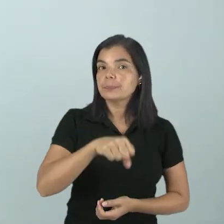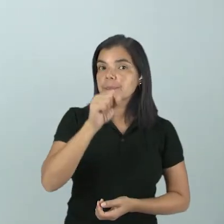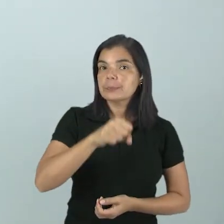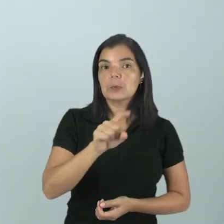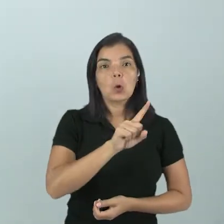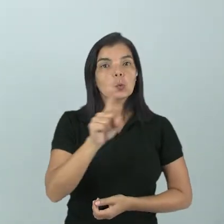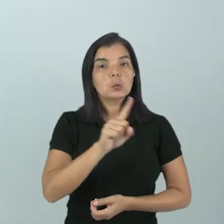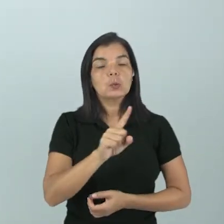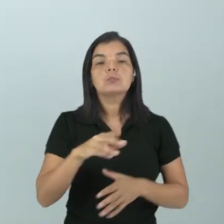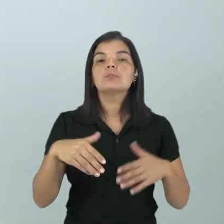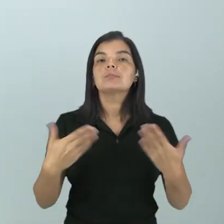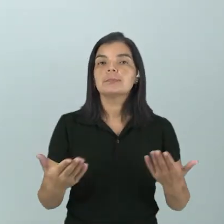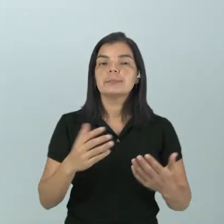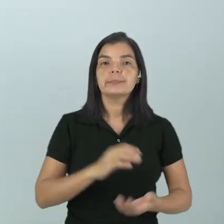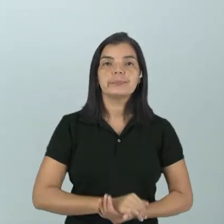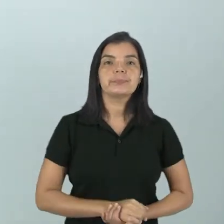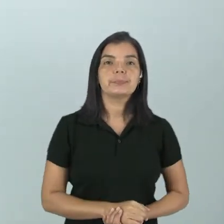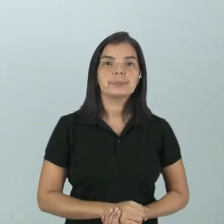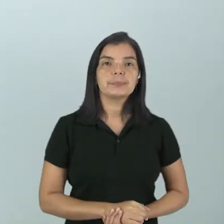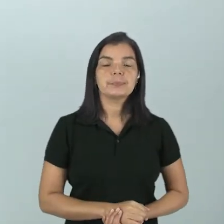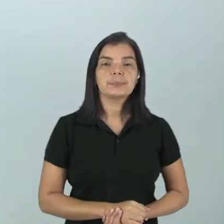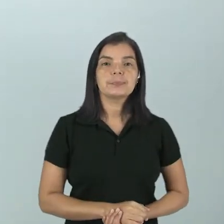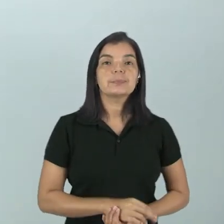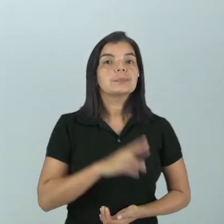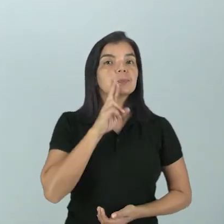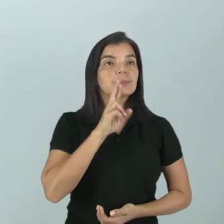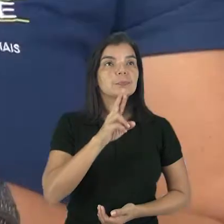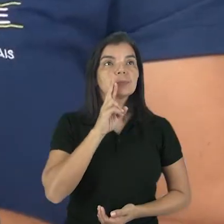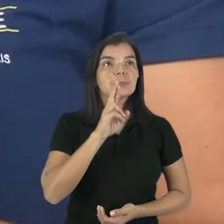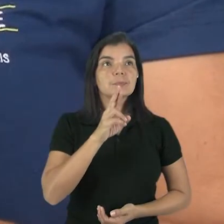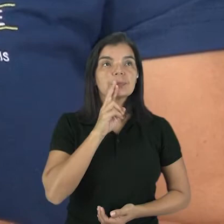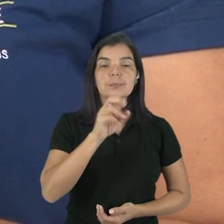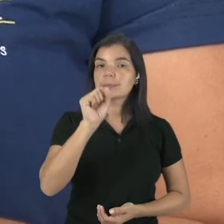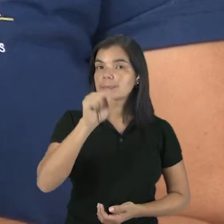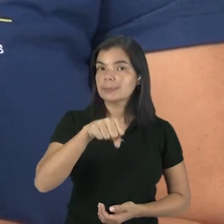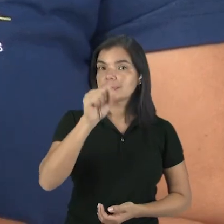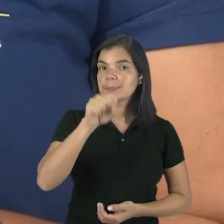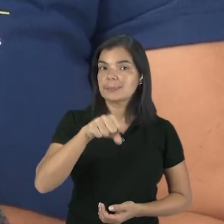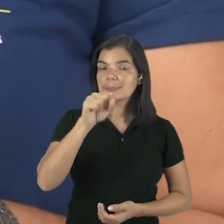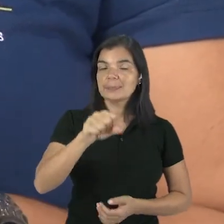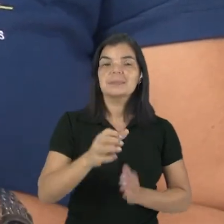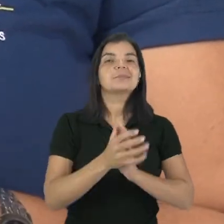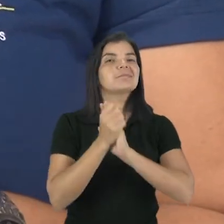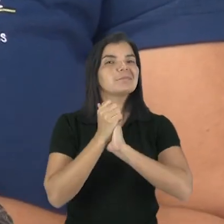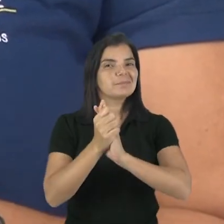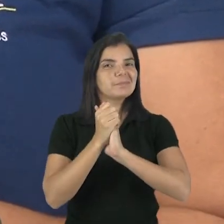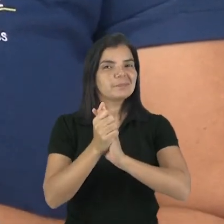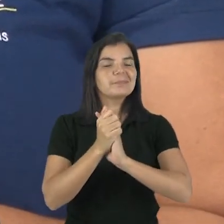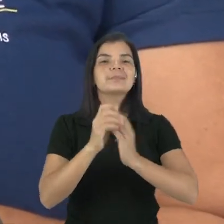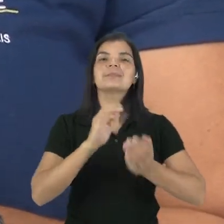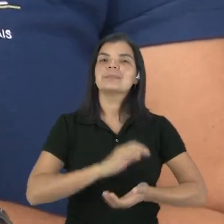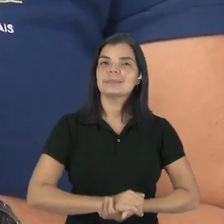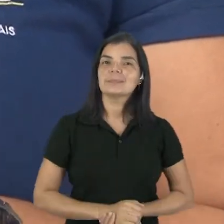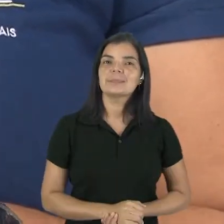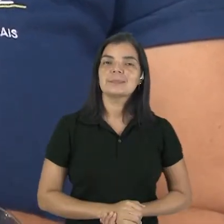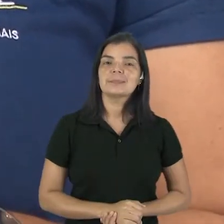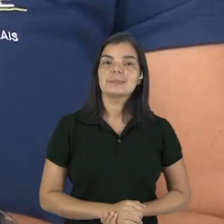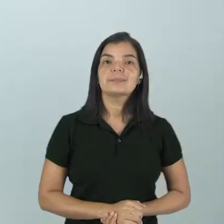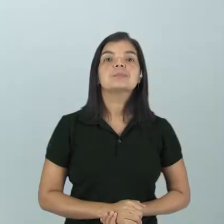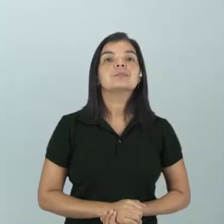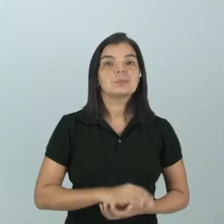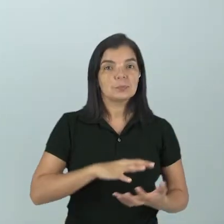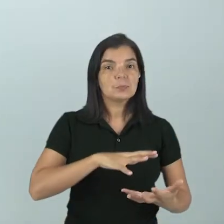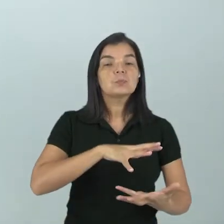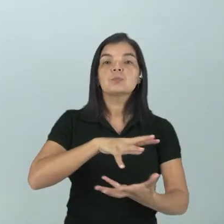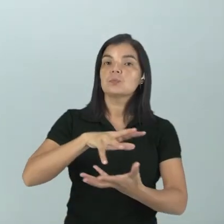ou não? Vamos ver? Quem disse que sim? Muito bem, acertou, né? O